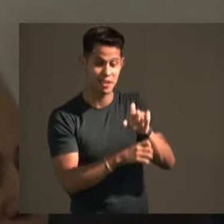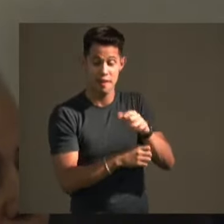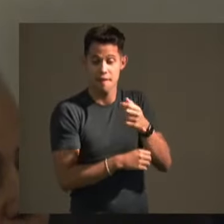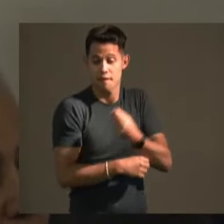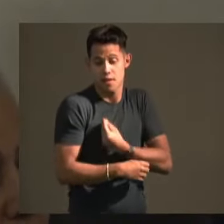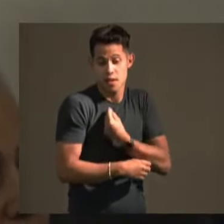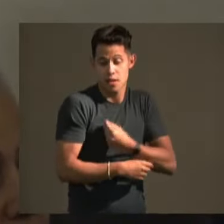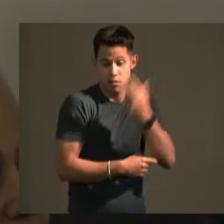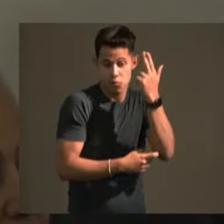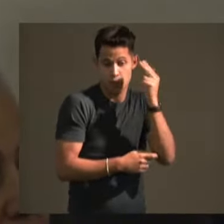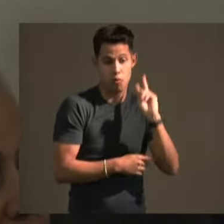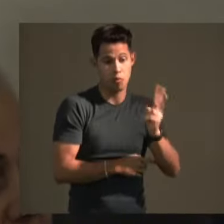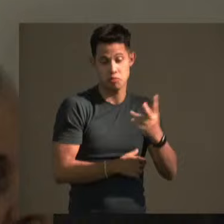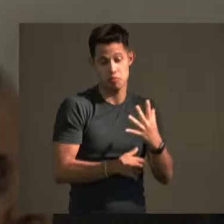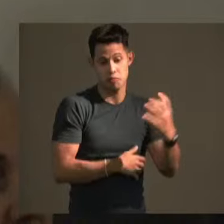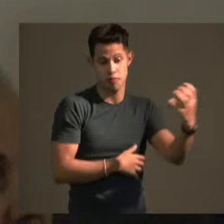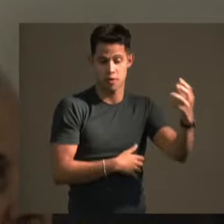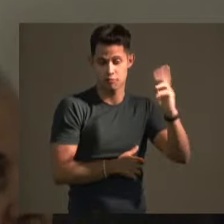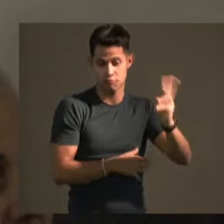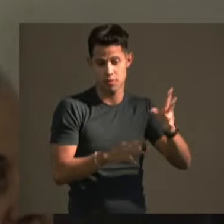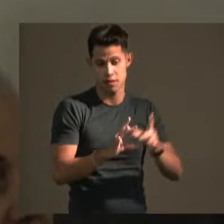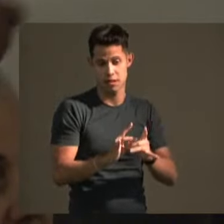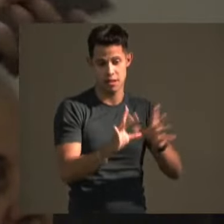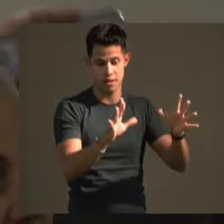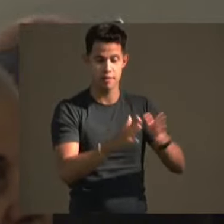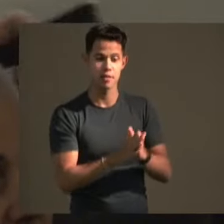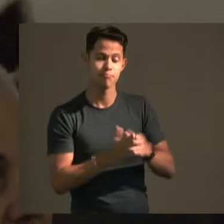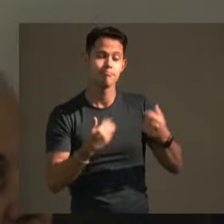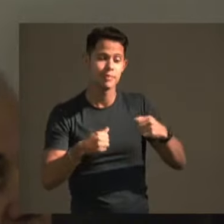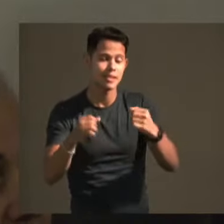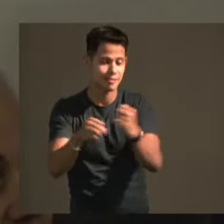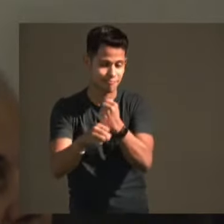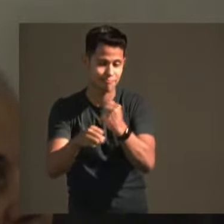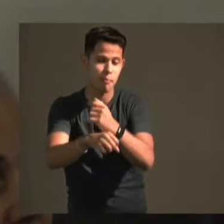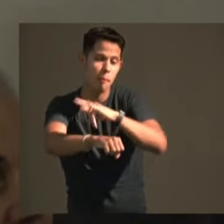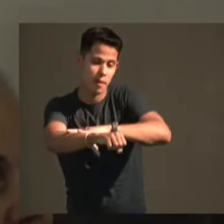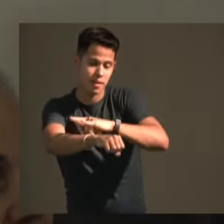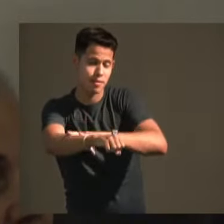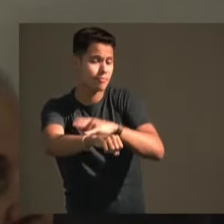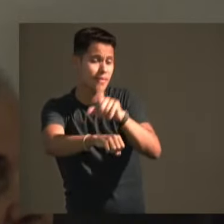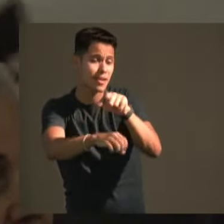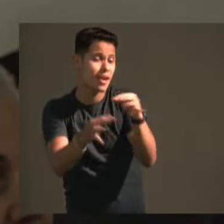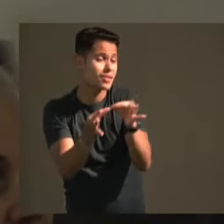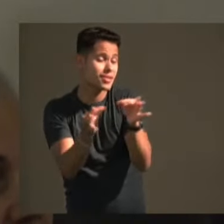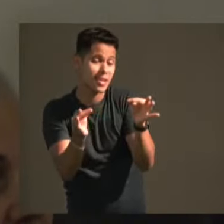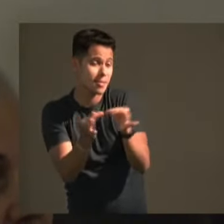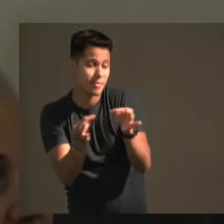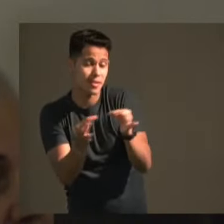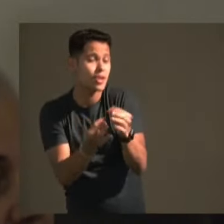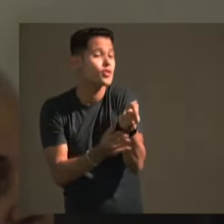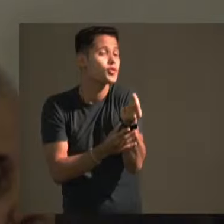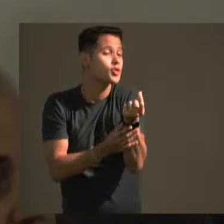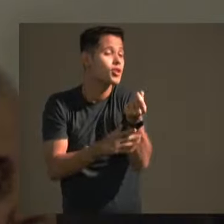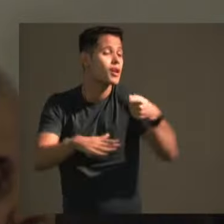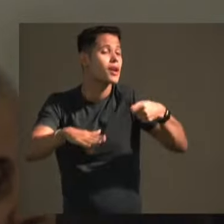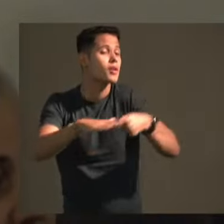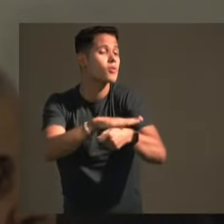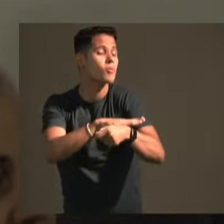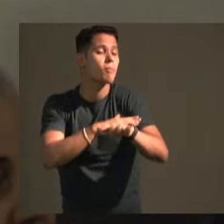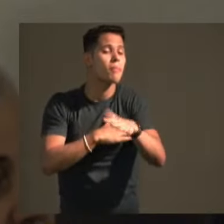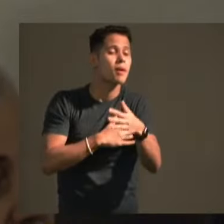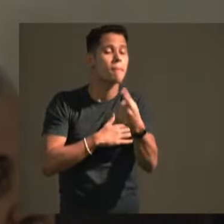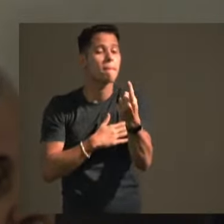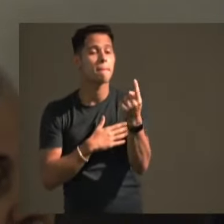paz. E para fazer um banheiro desse é coisa simples. Uma pessoa privada gasta no máximo